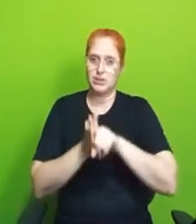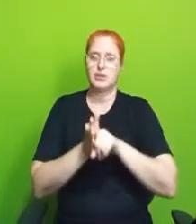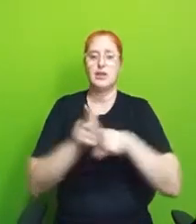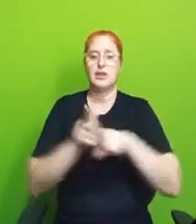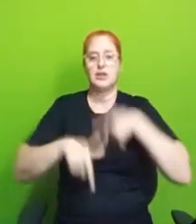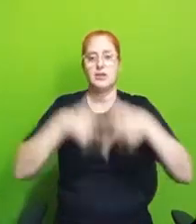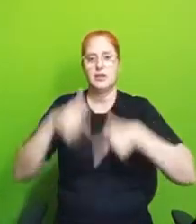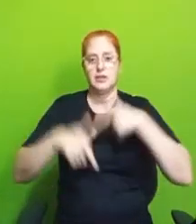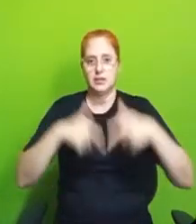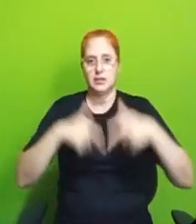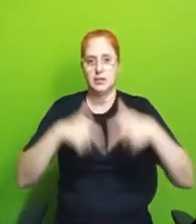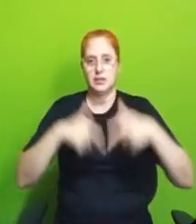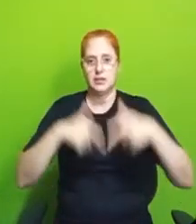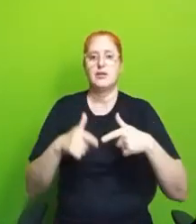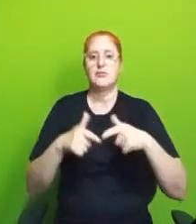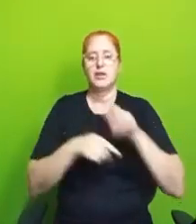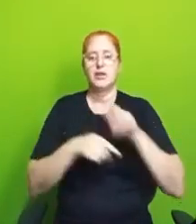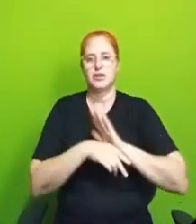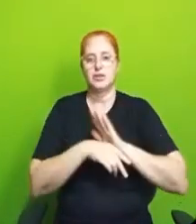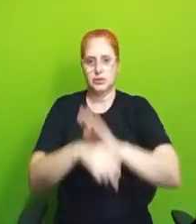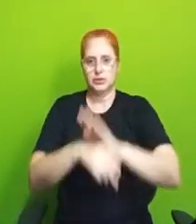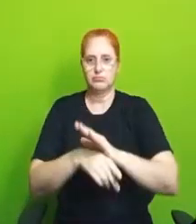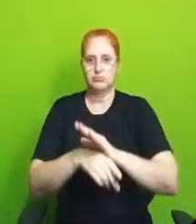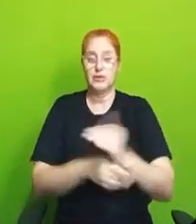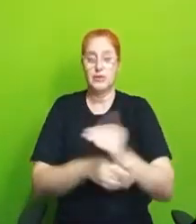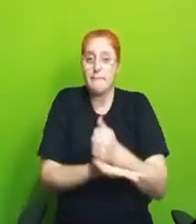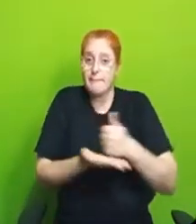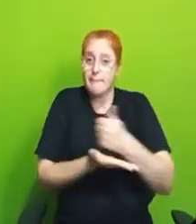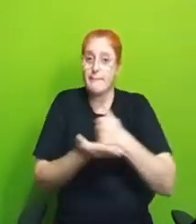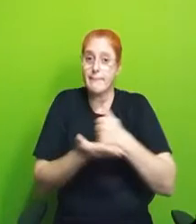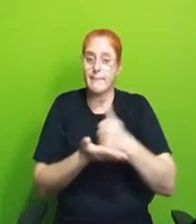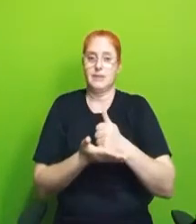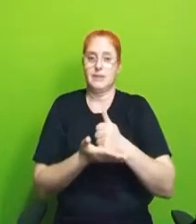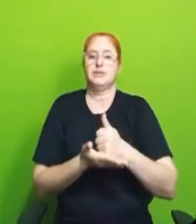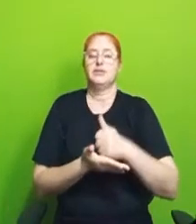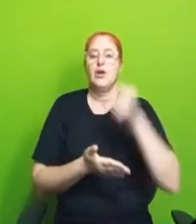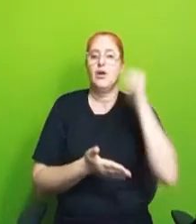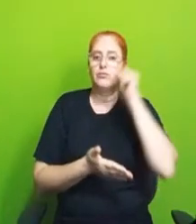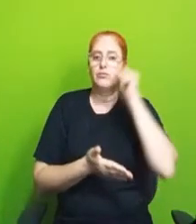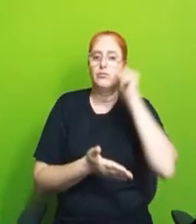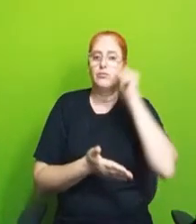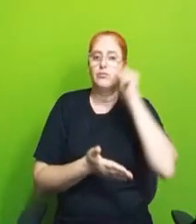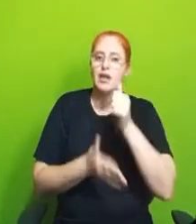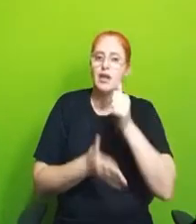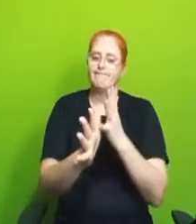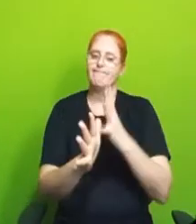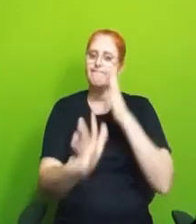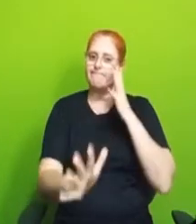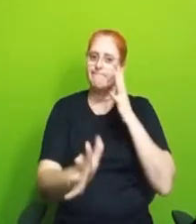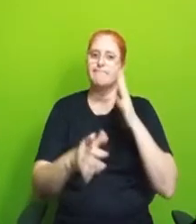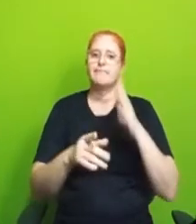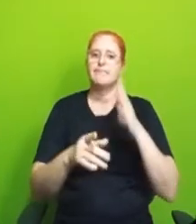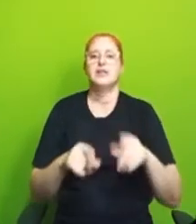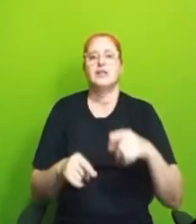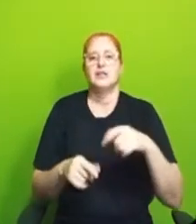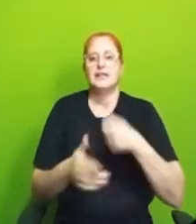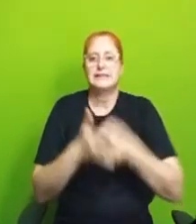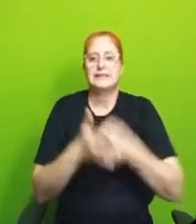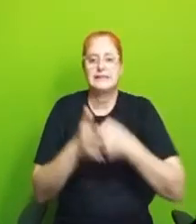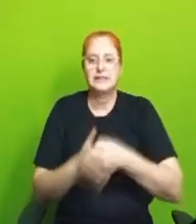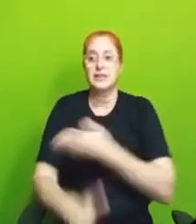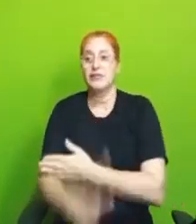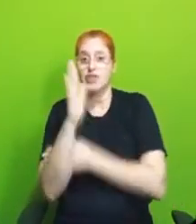PSFs, aquelas que estão presentes nas filas, né, que dão as viagens em busca das fichas, que